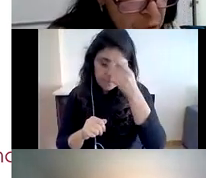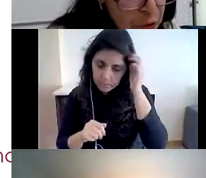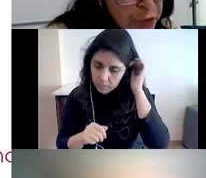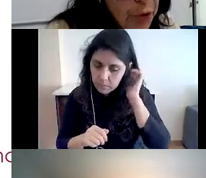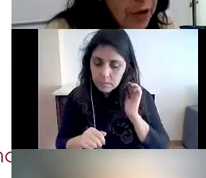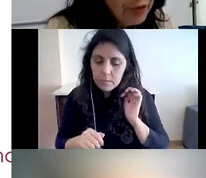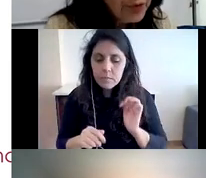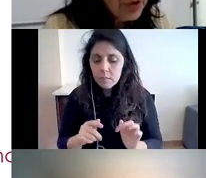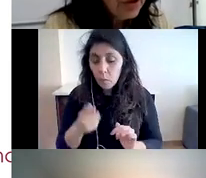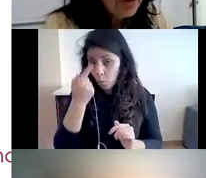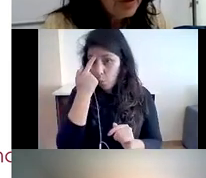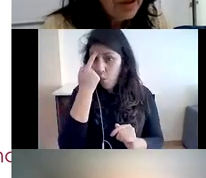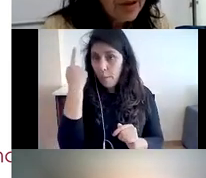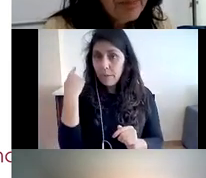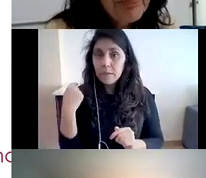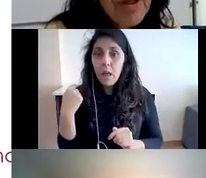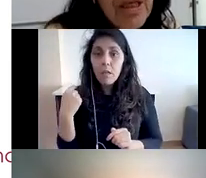passado fui